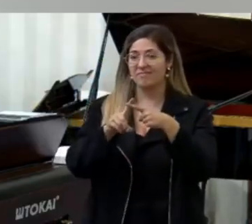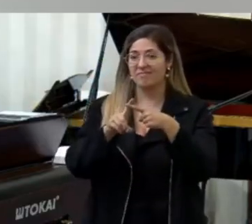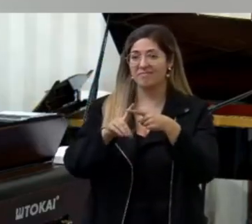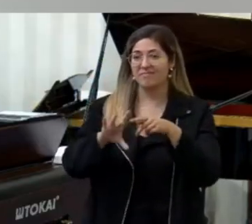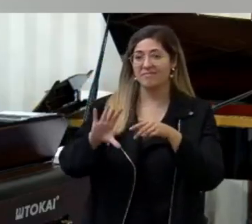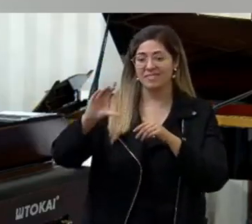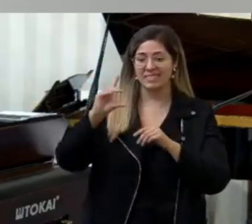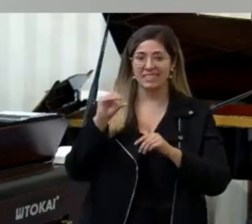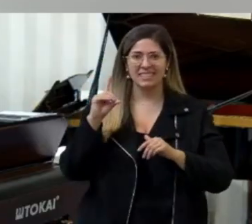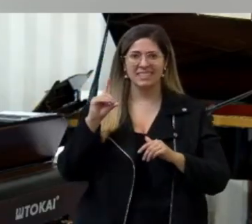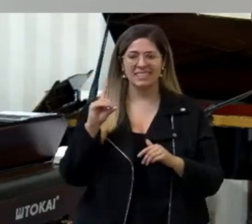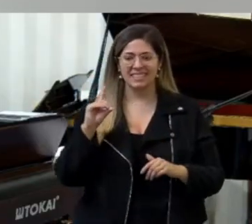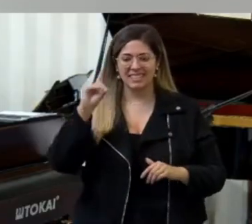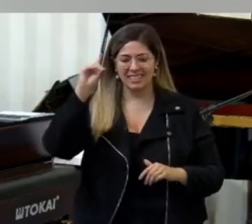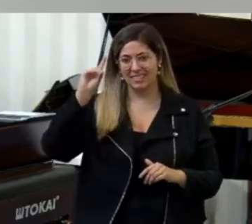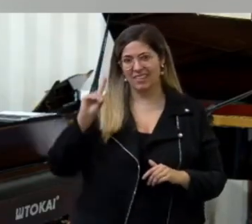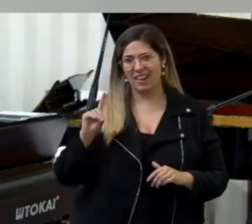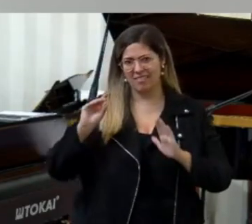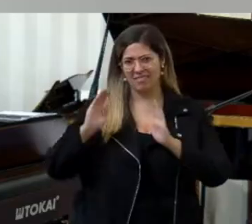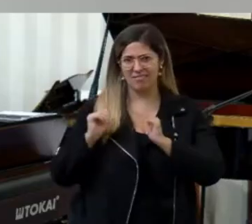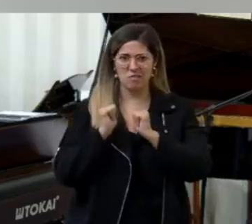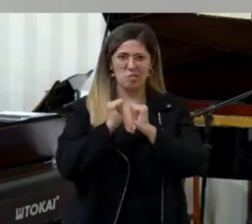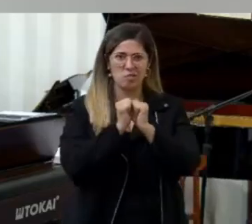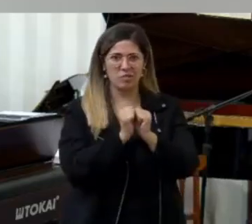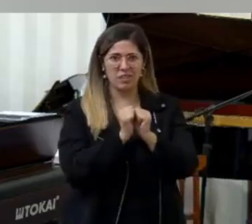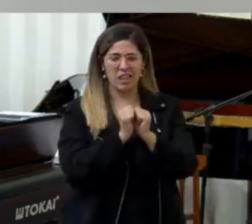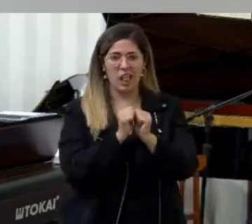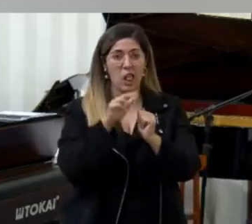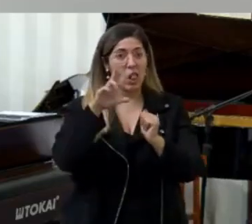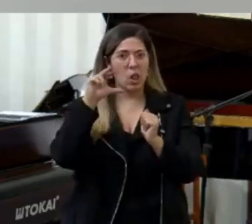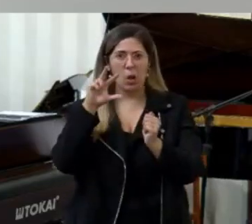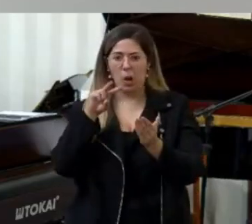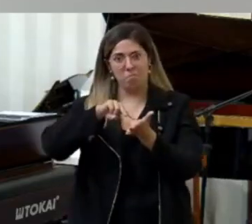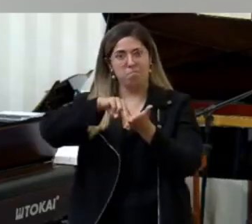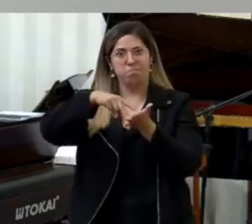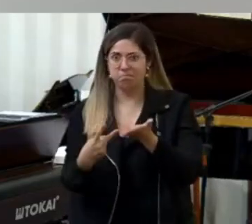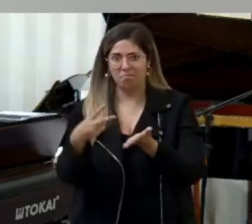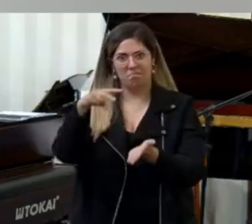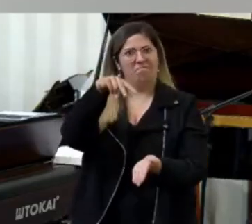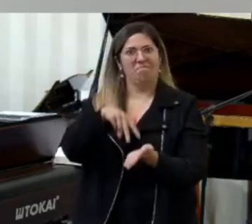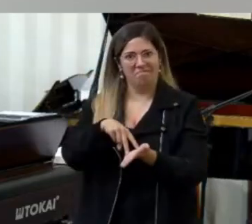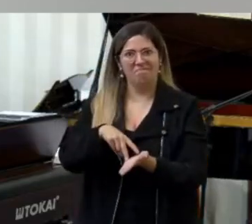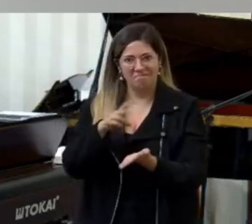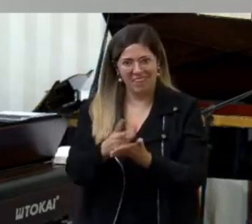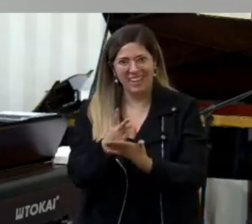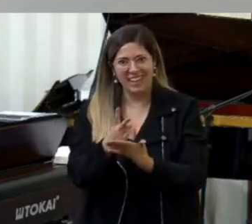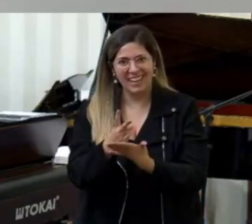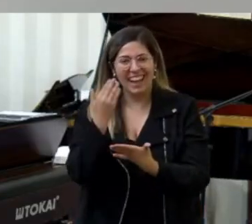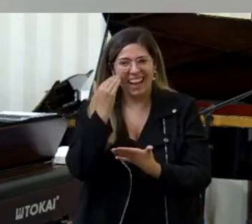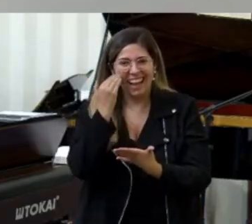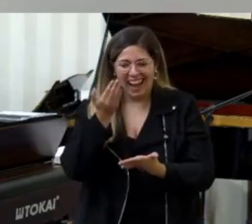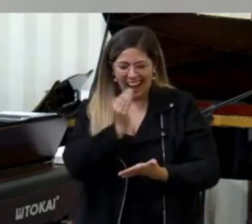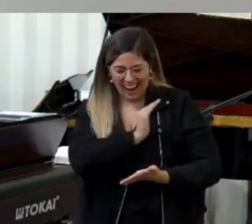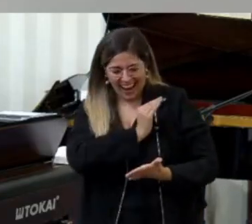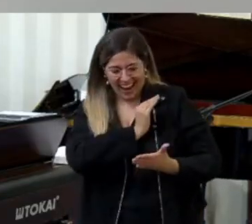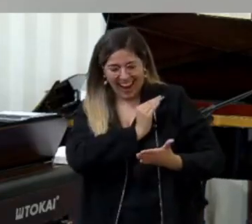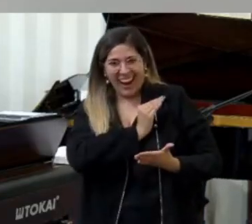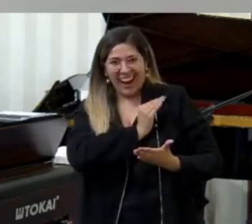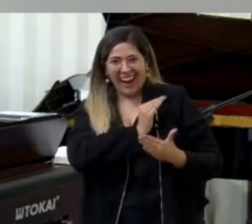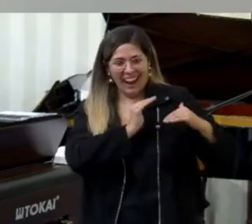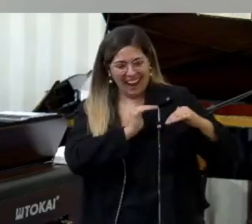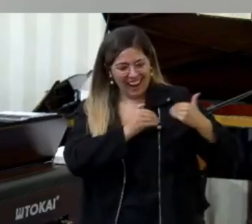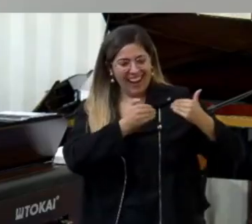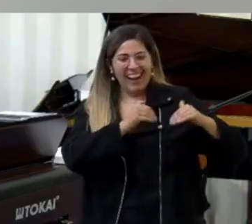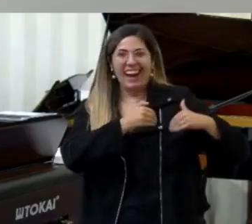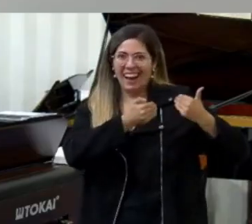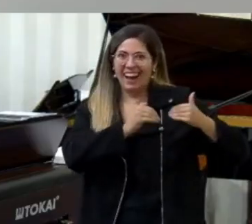à minha direita, para que eu não seja abalado. Por isso o meu coração, estou lendo